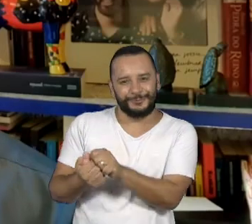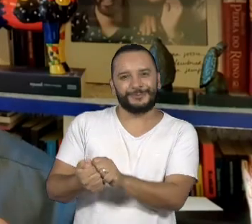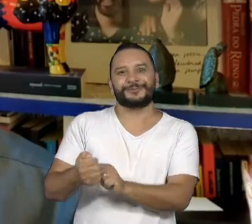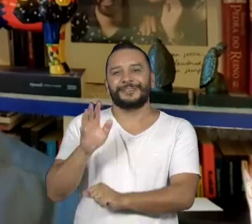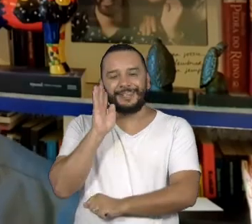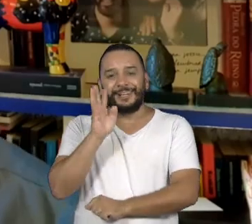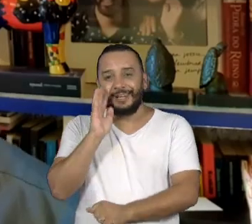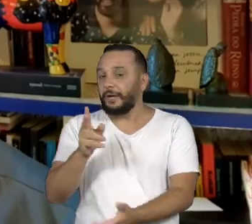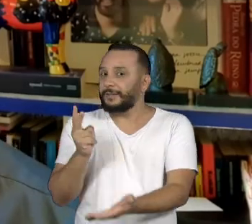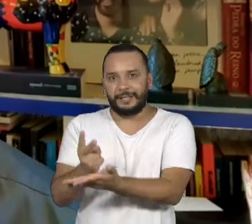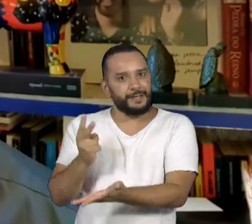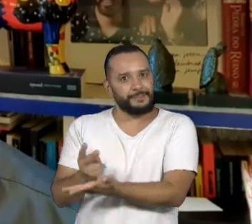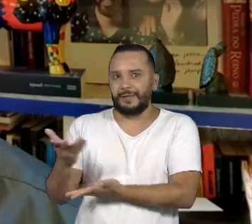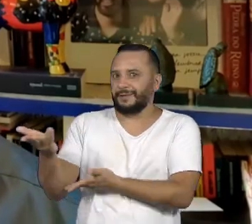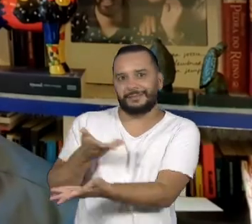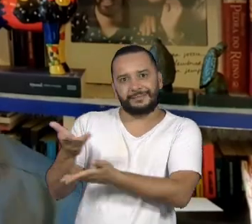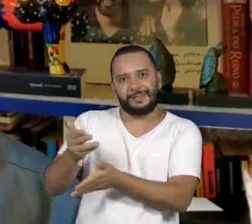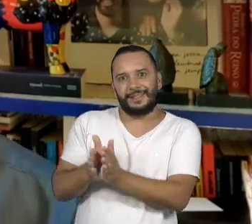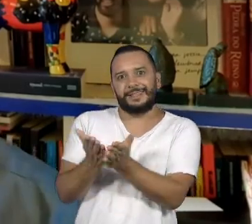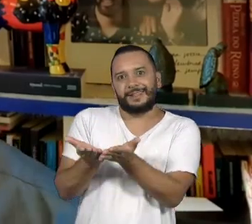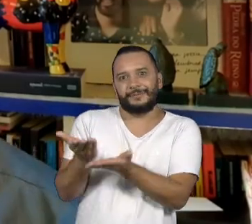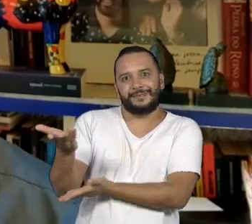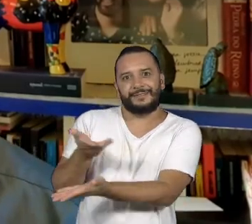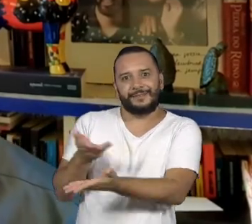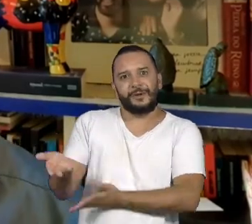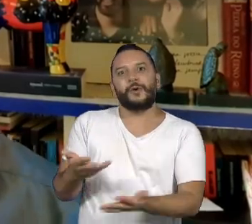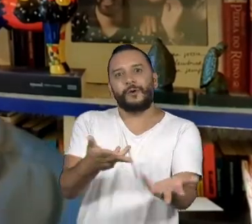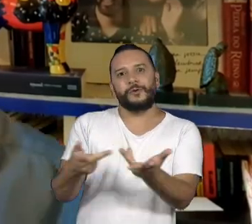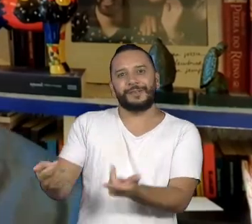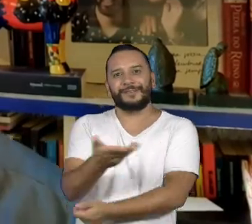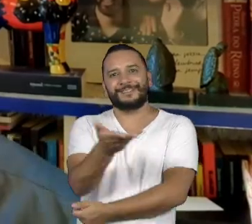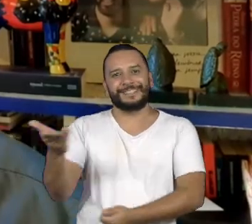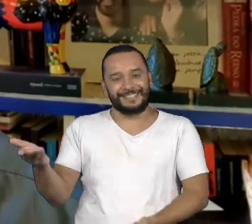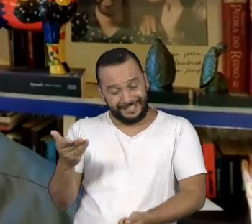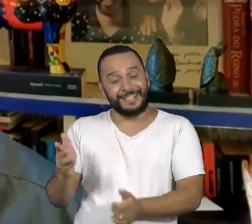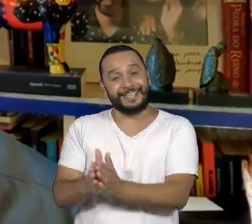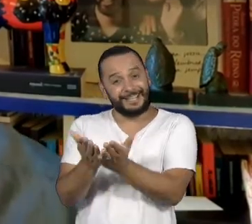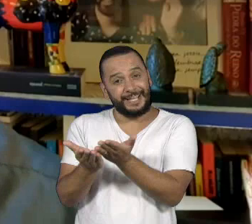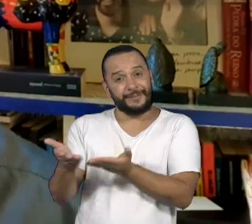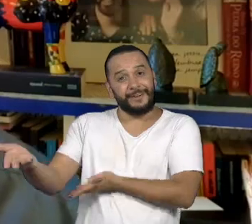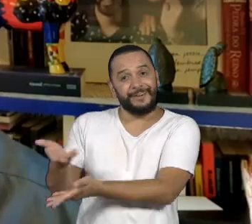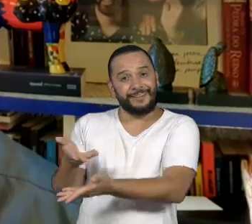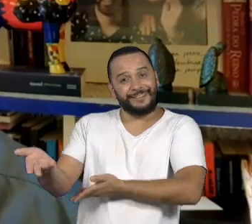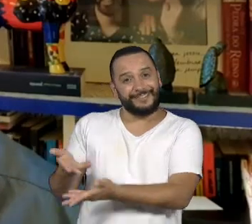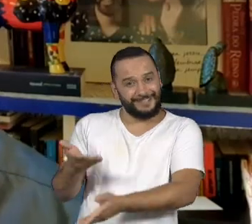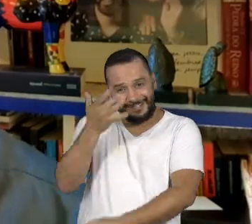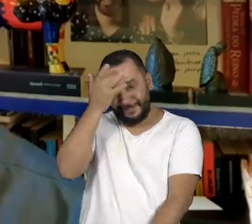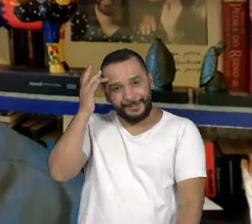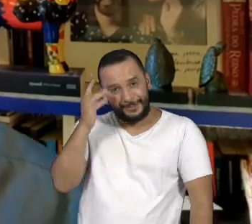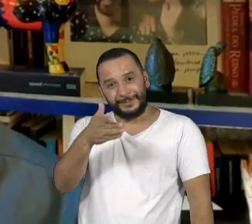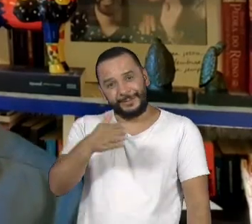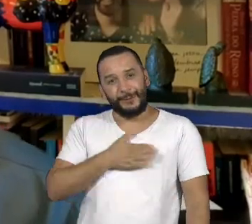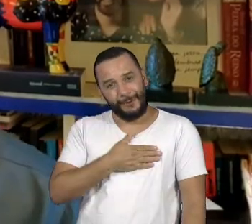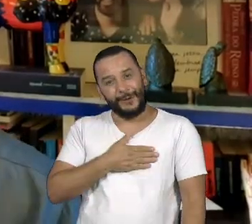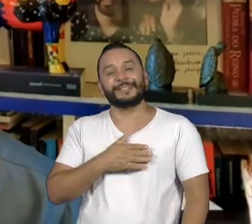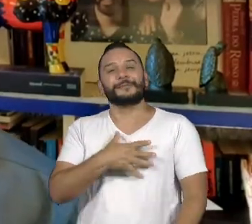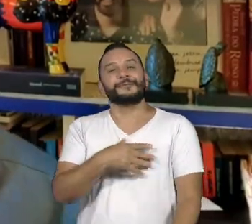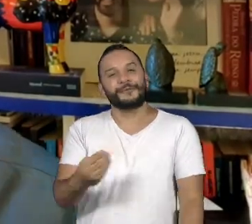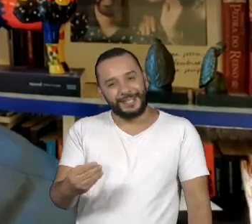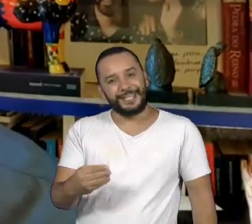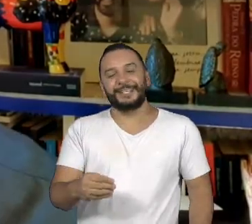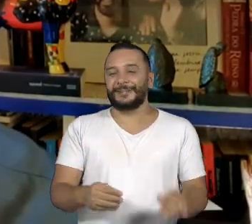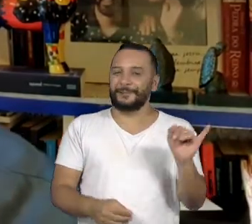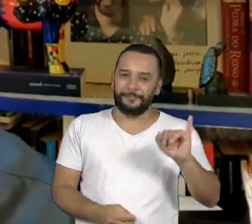livro para ser dividido. E eu queria convidar vocês para dividir esse livro com as pessoas que vocês gostam, com seus filhos, com